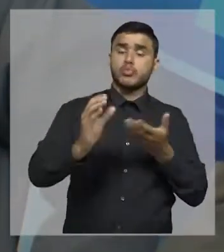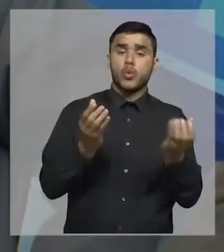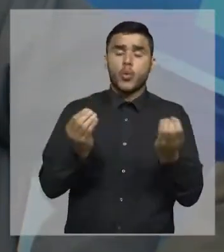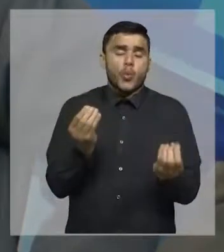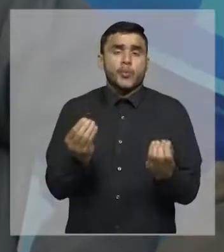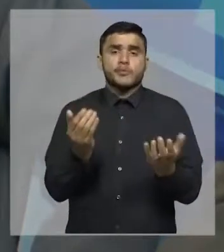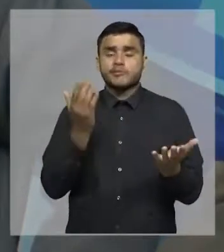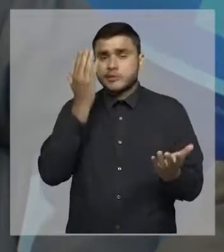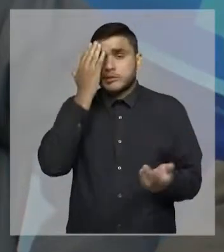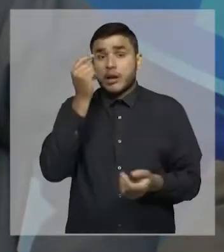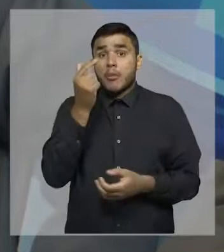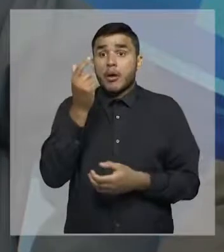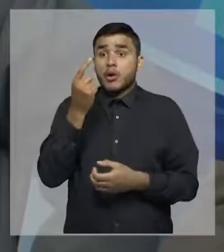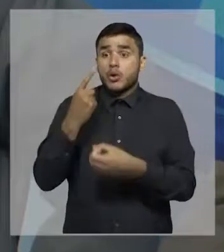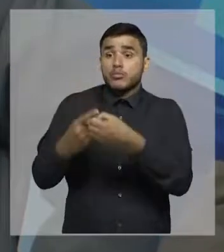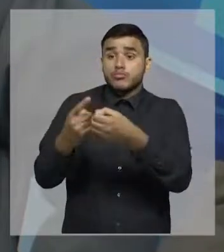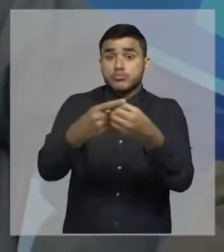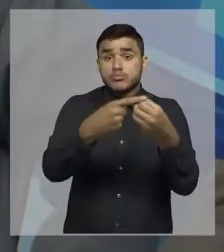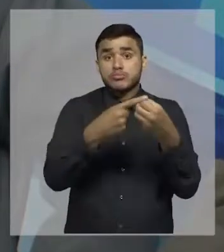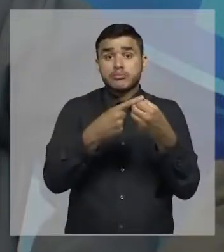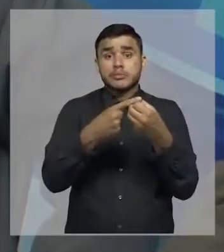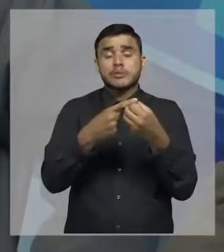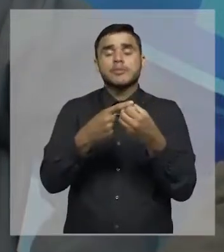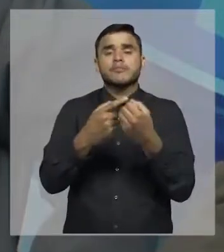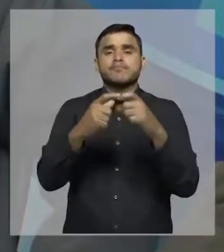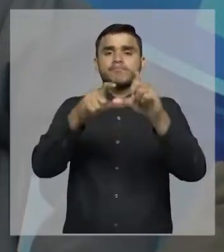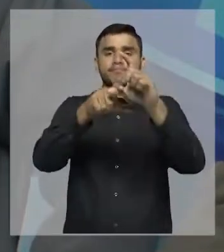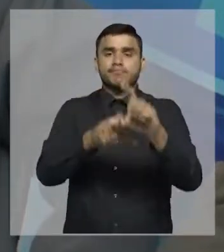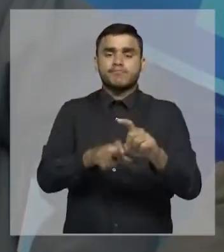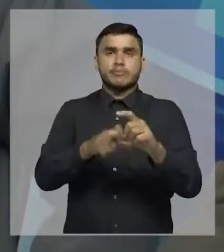dependência, num estado mais rico, em São